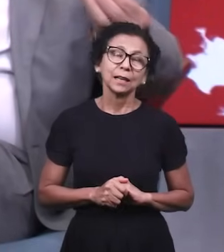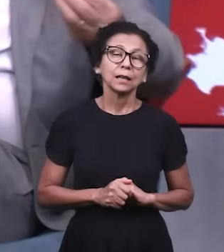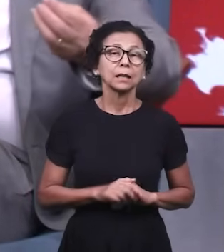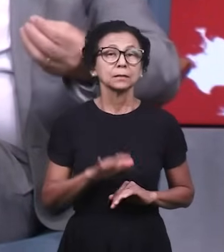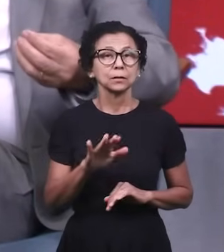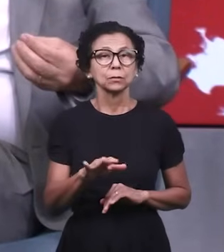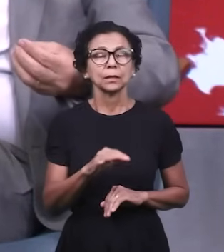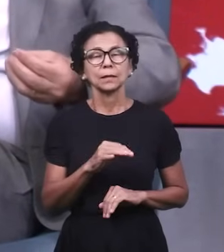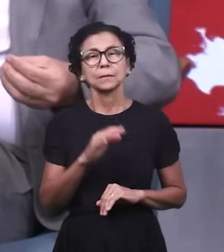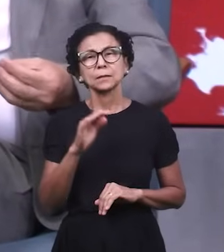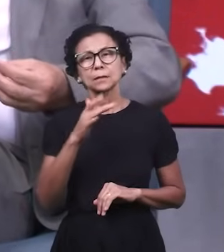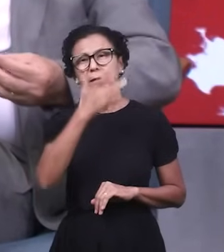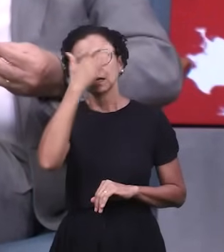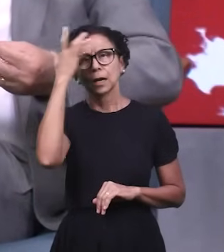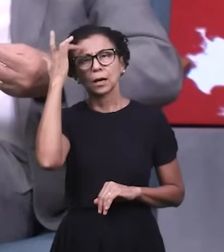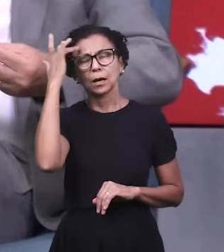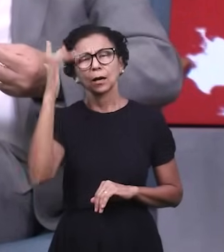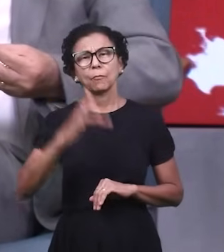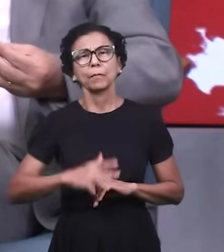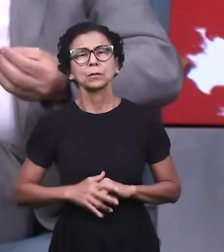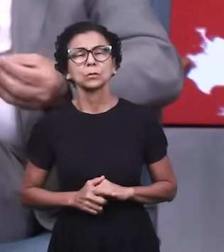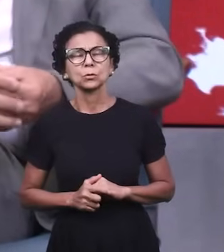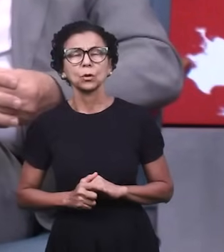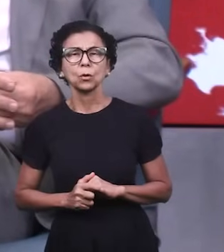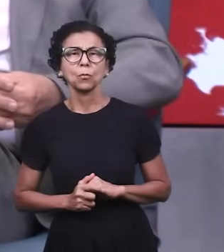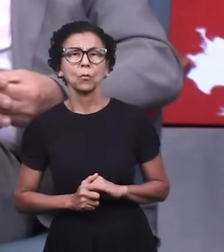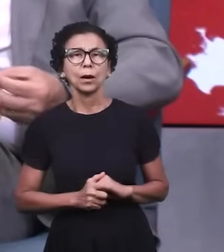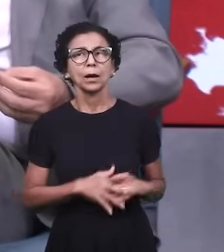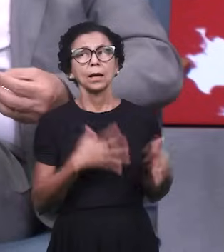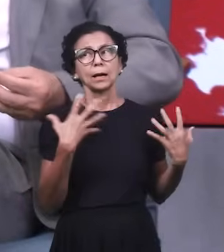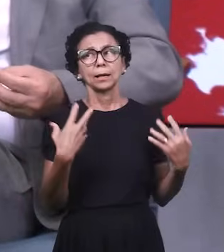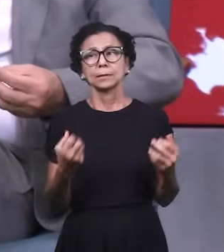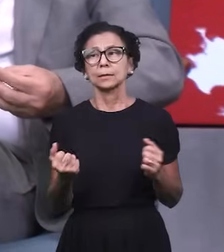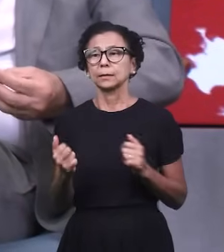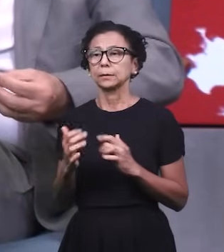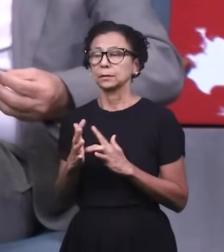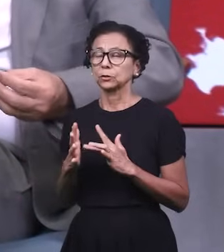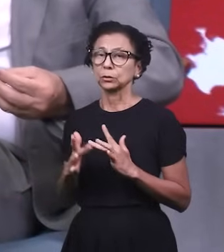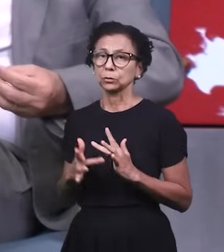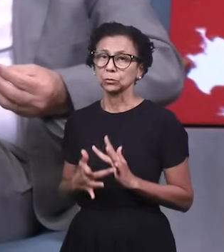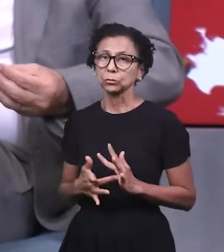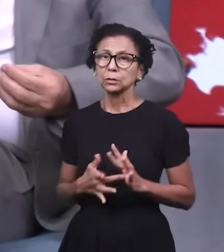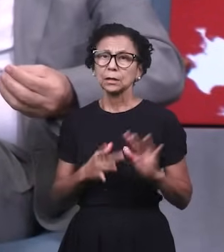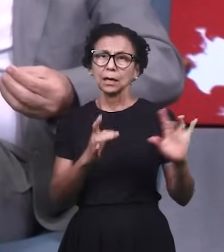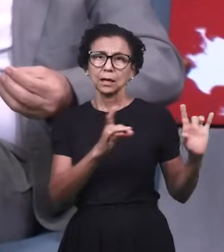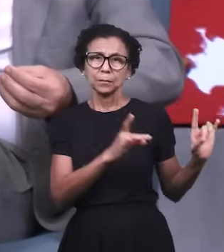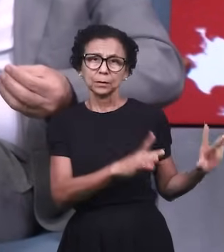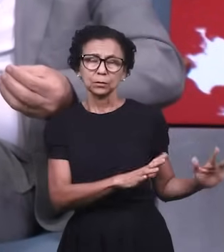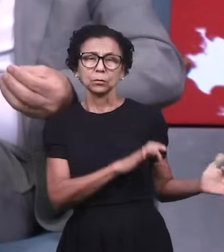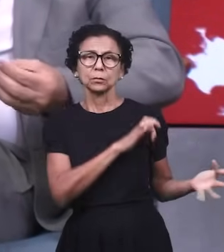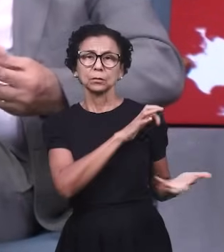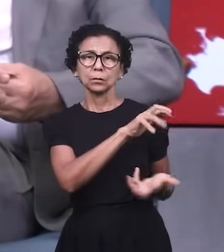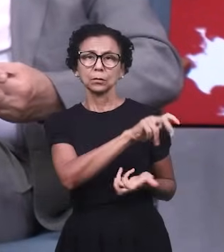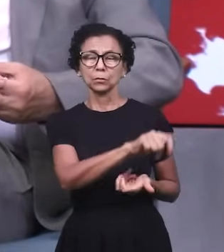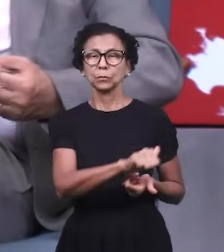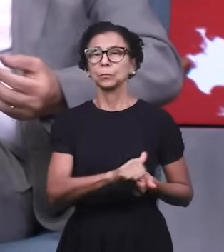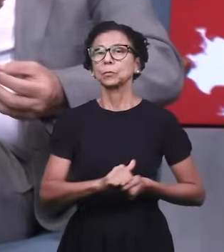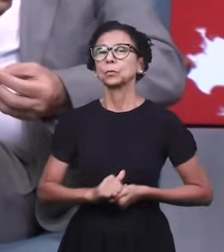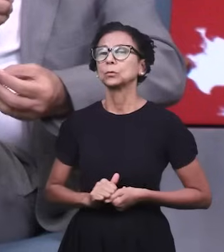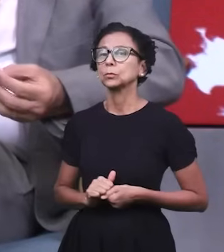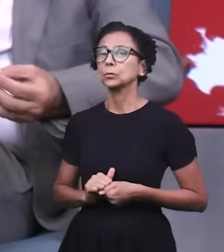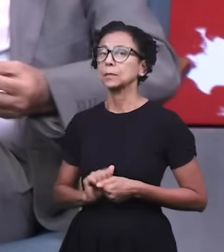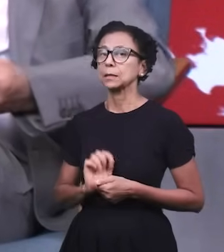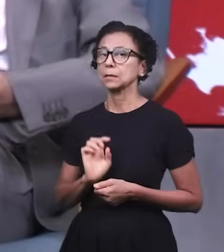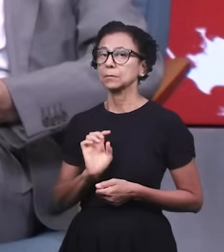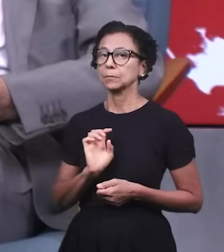experiência, sai do mundo, mas ele ainda não vê com nitidez. É necessário uma continuação do trabalho, é